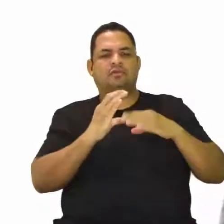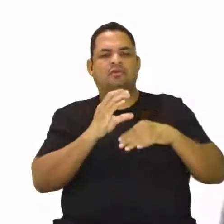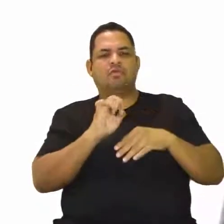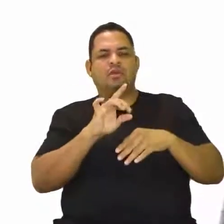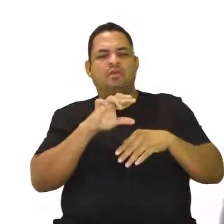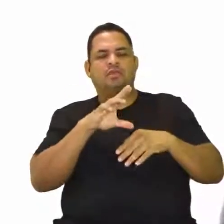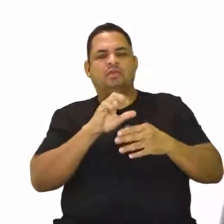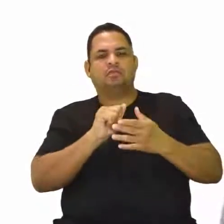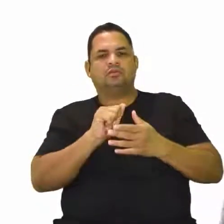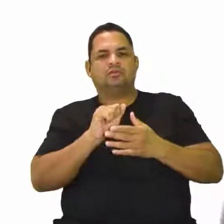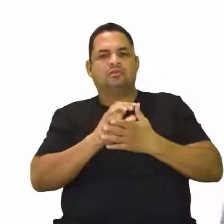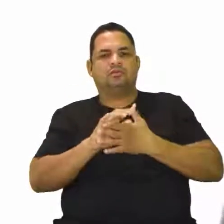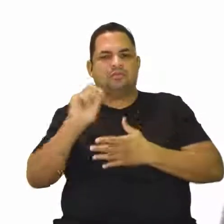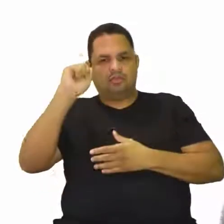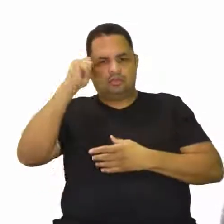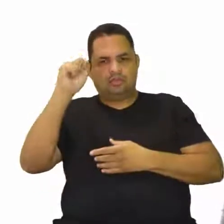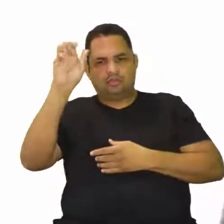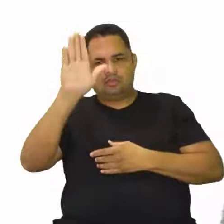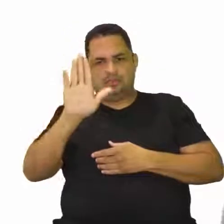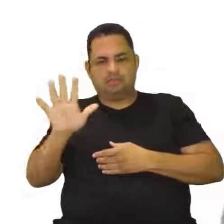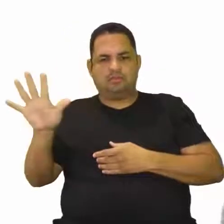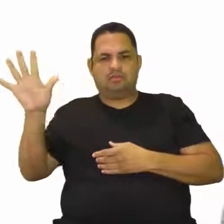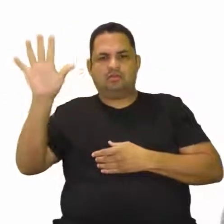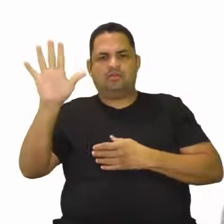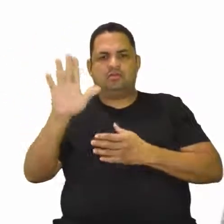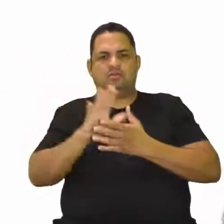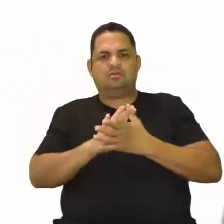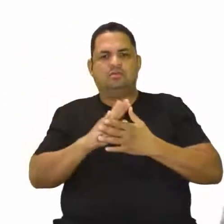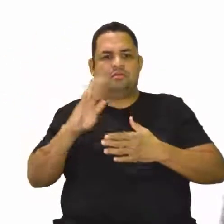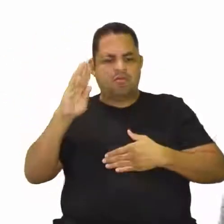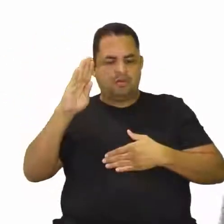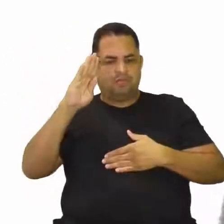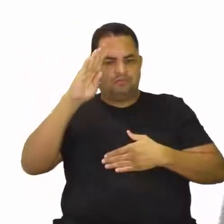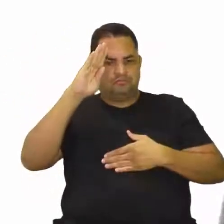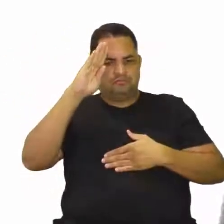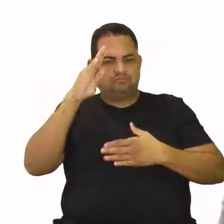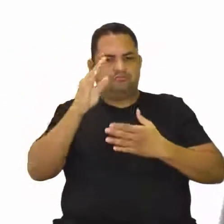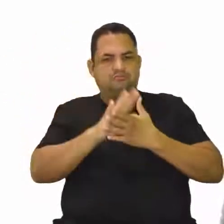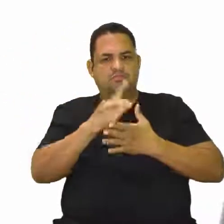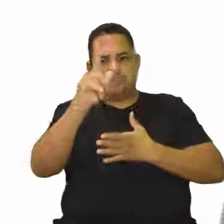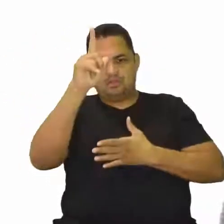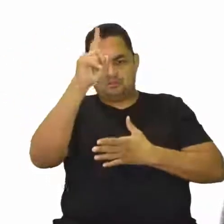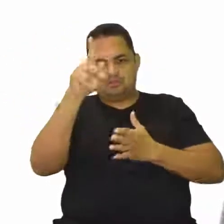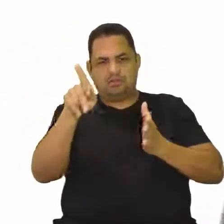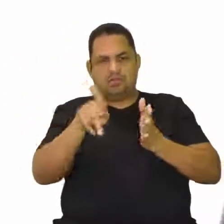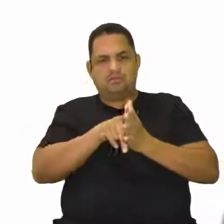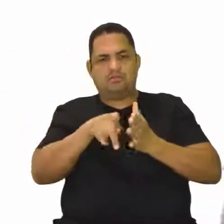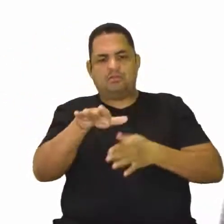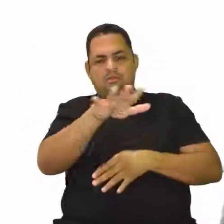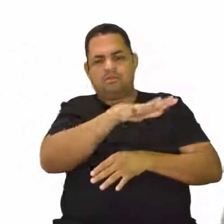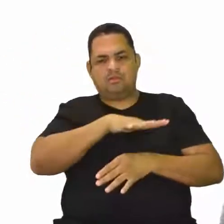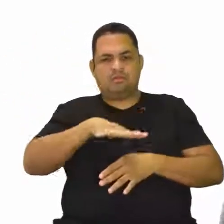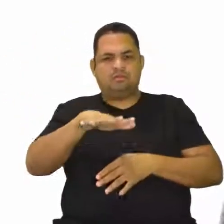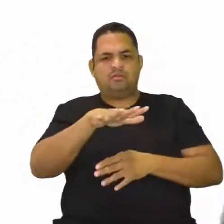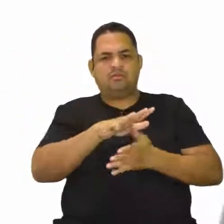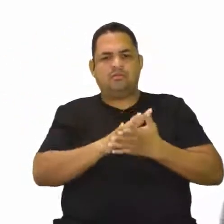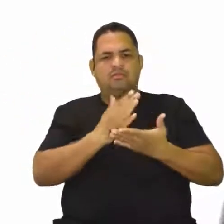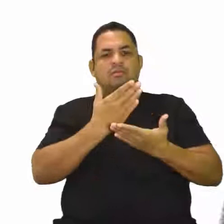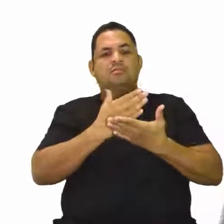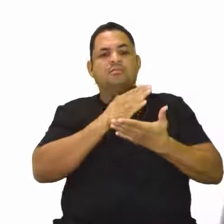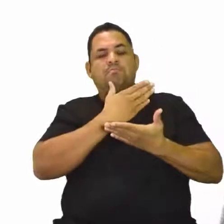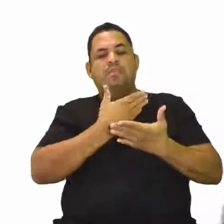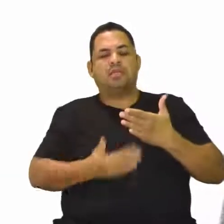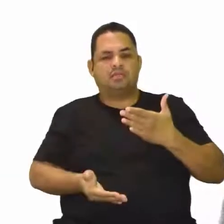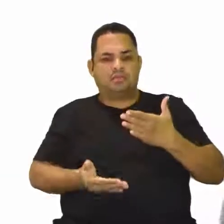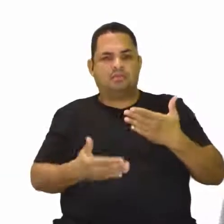África eu vejo que o exército alemão na própria região foi dominado